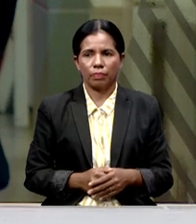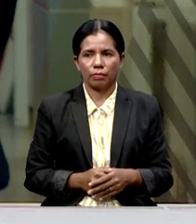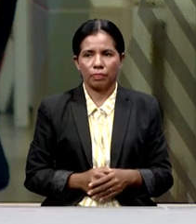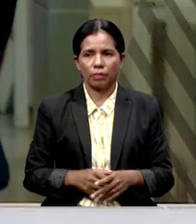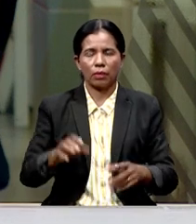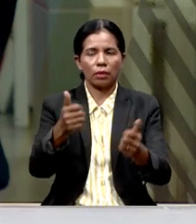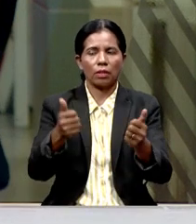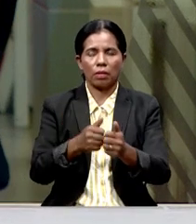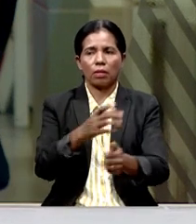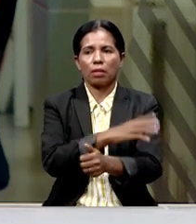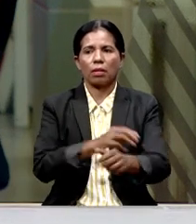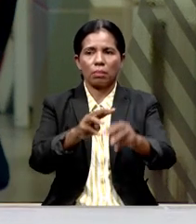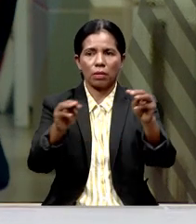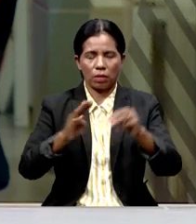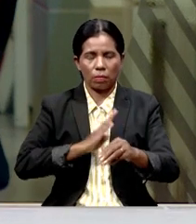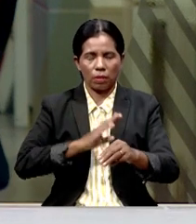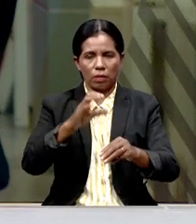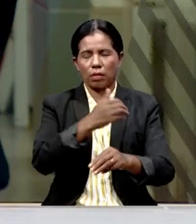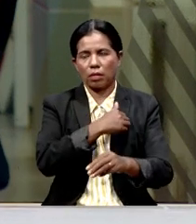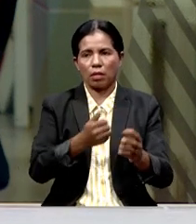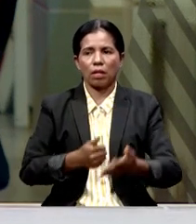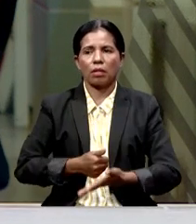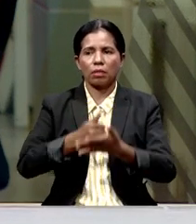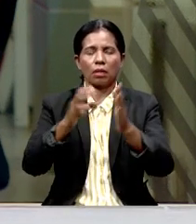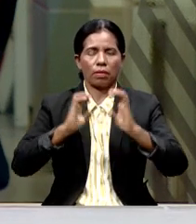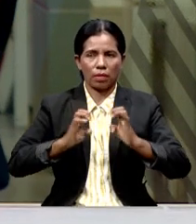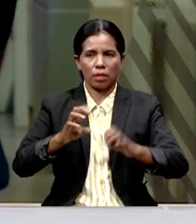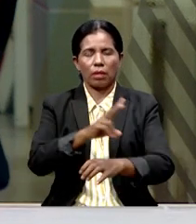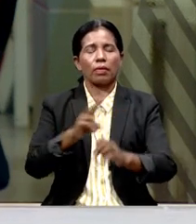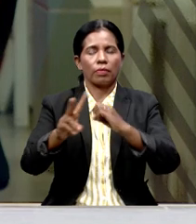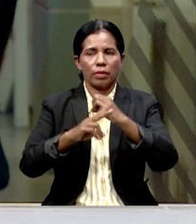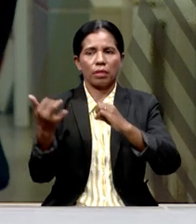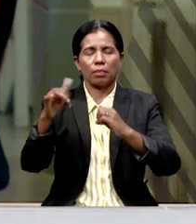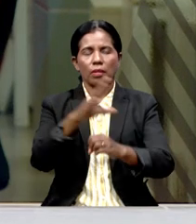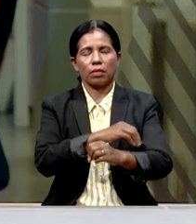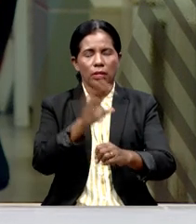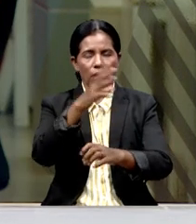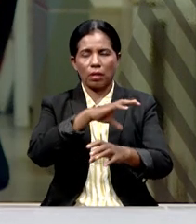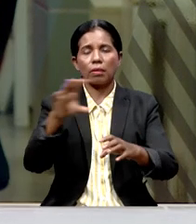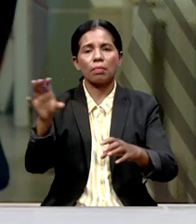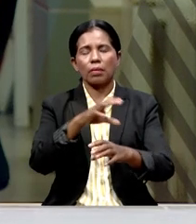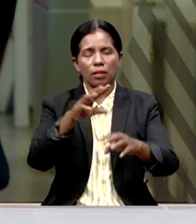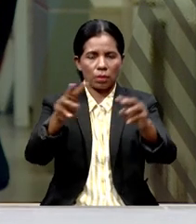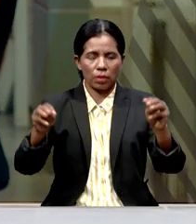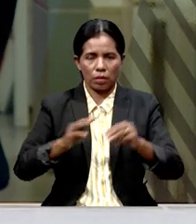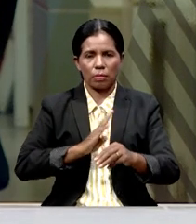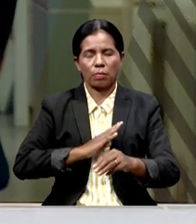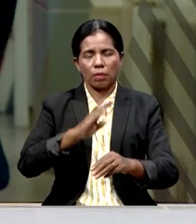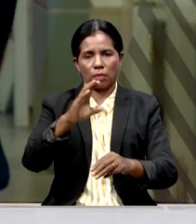Autoridade de Proteção Civil Munisípiu Baucau se dá o apoio emergência para vítima sira husi anin que acontece em Munisípiu